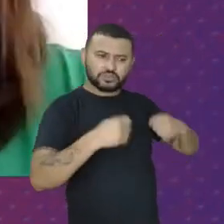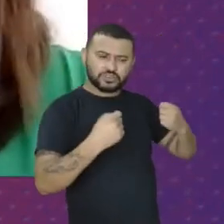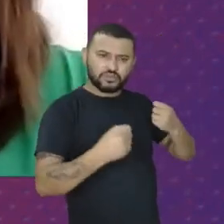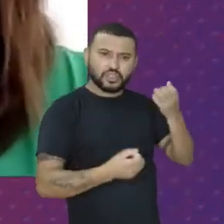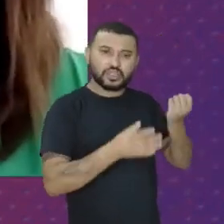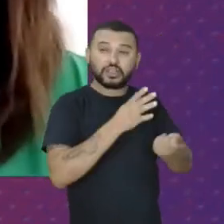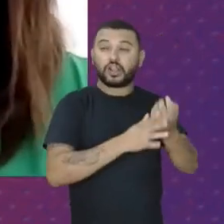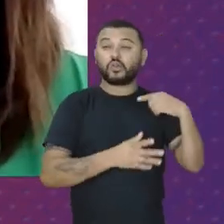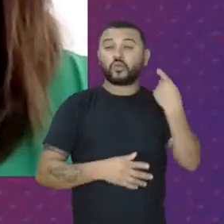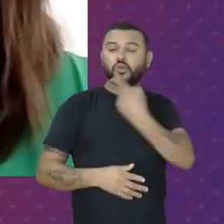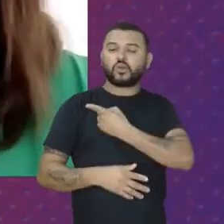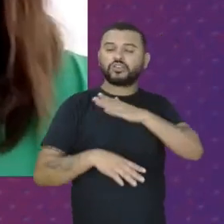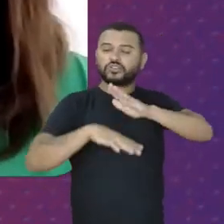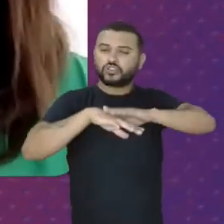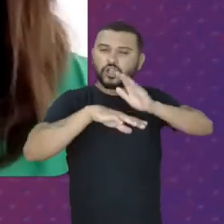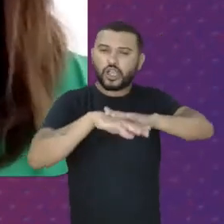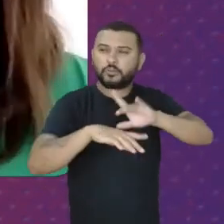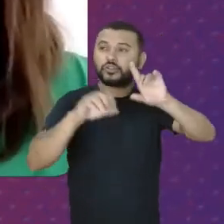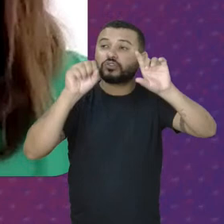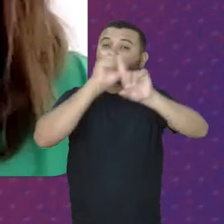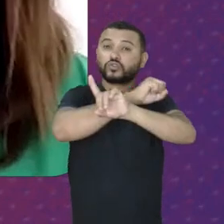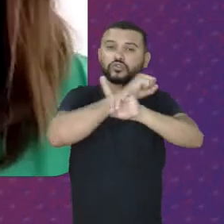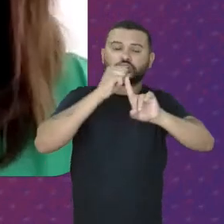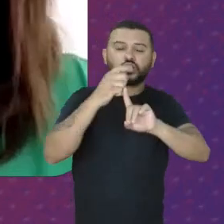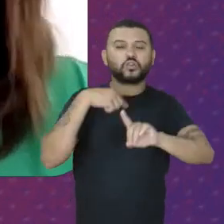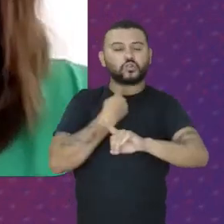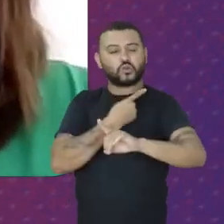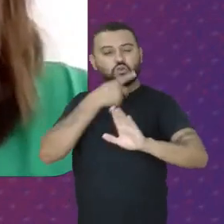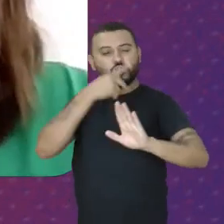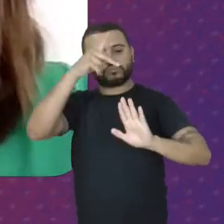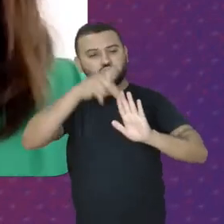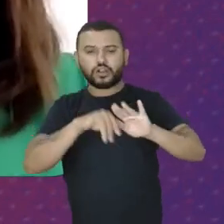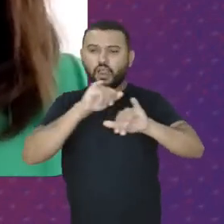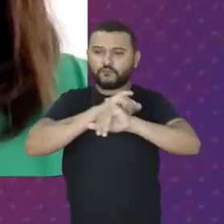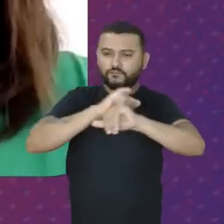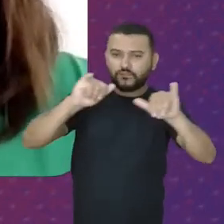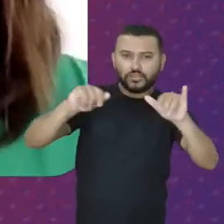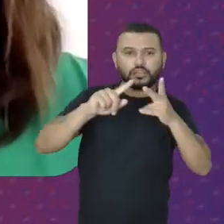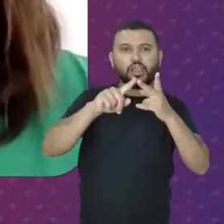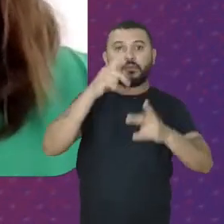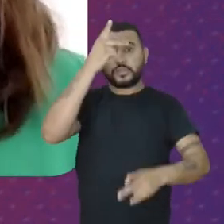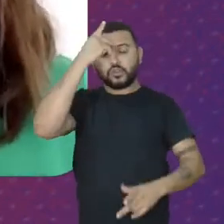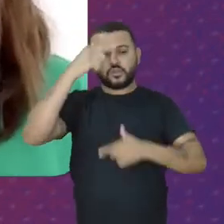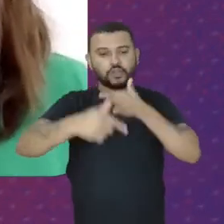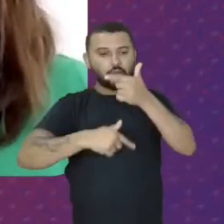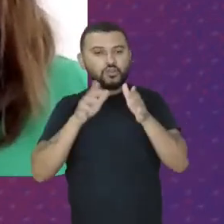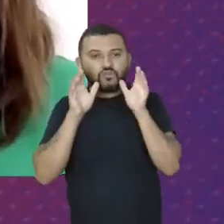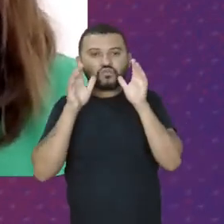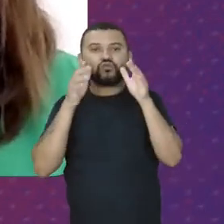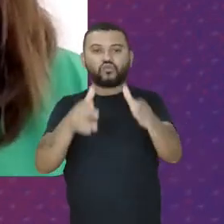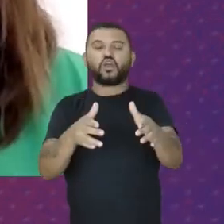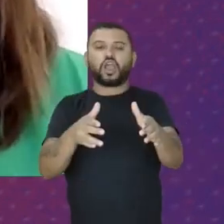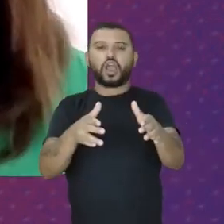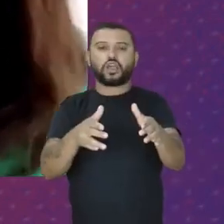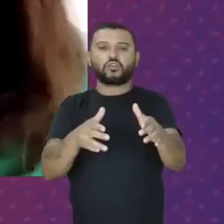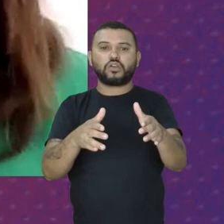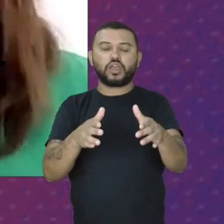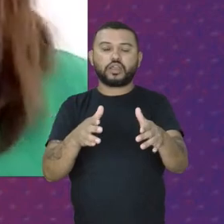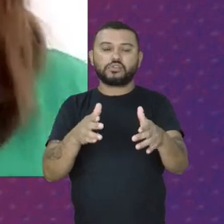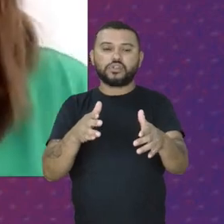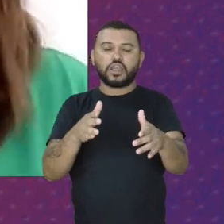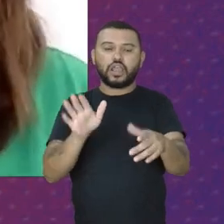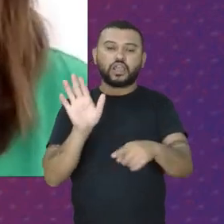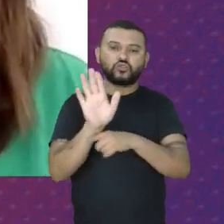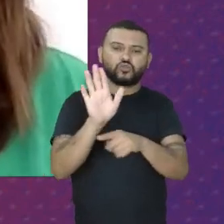fala para toda a sociedade. Nossos projetos, nossas ações são no sentido de